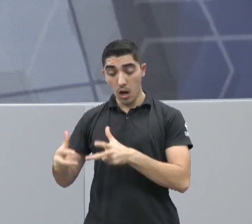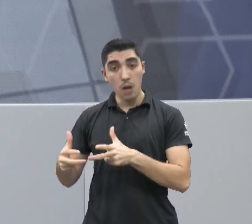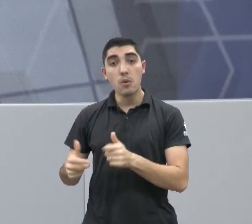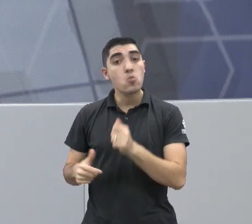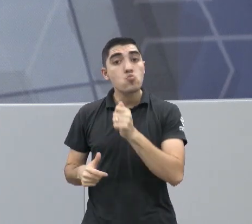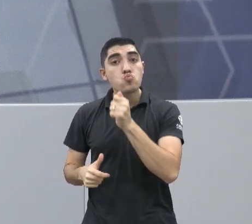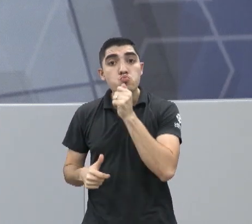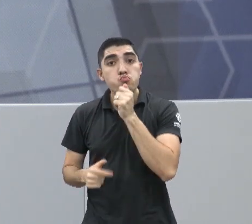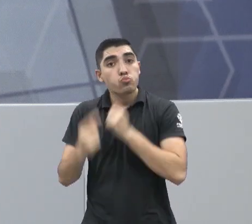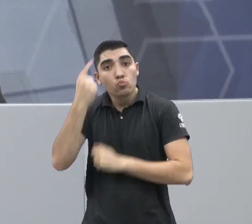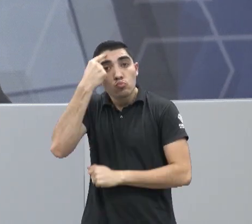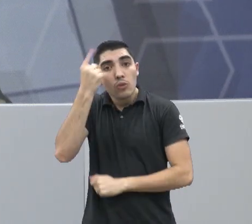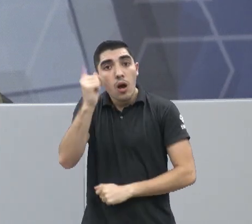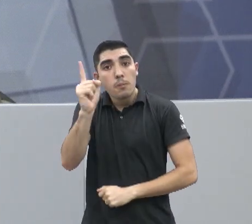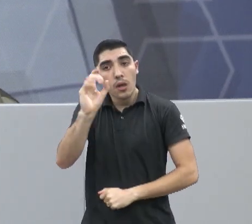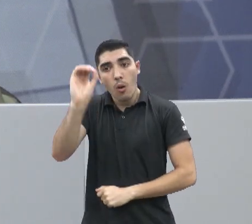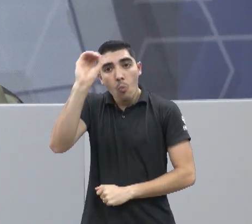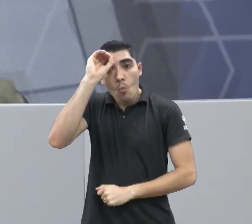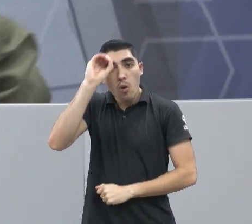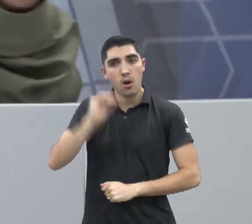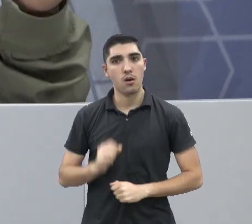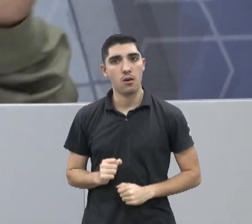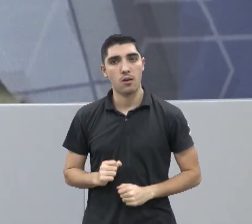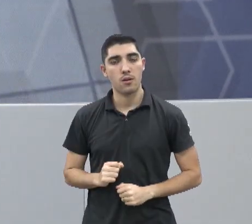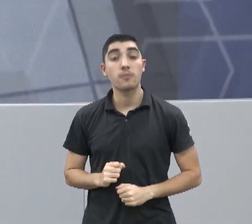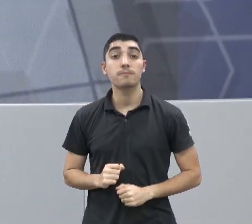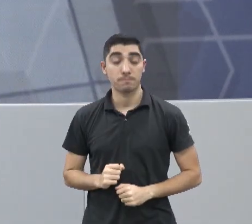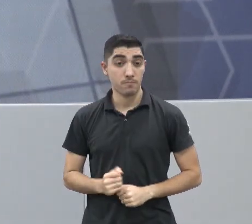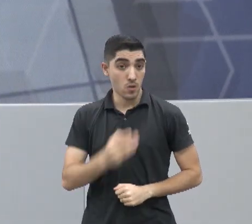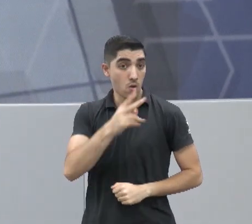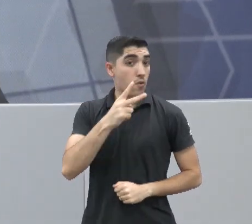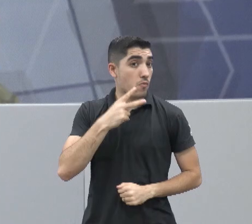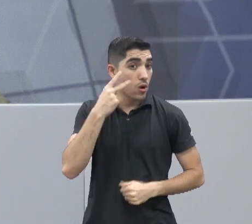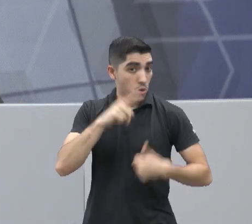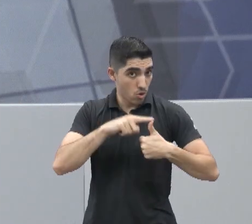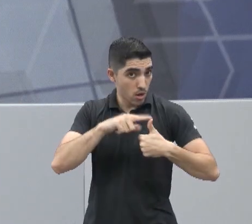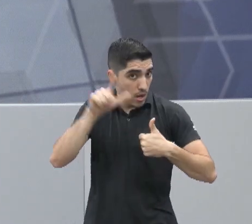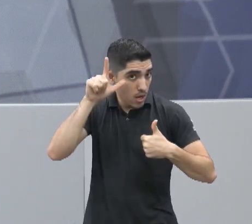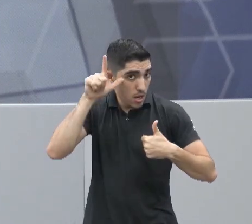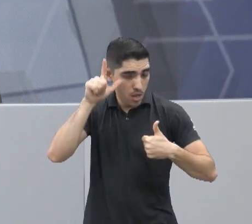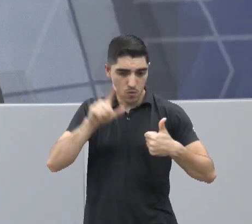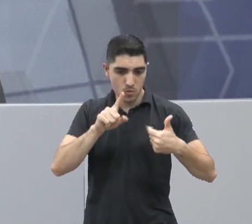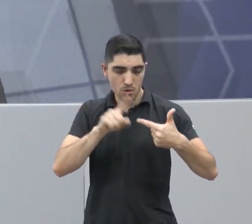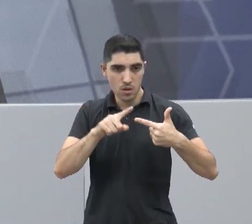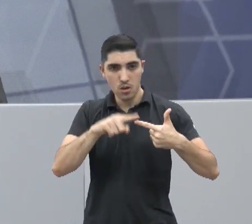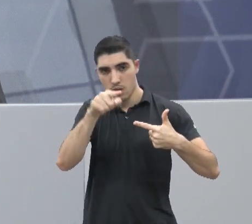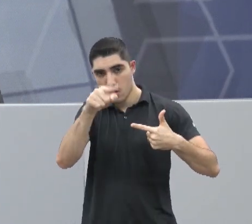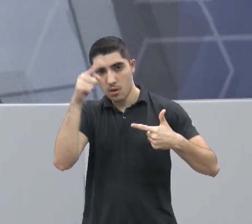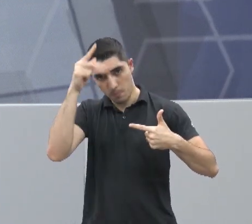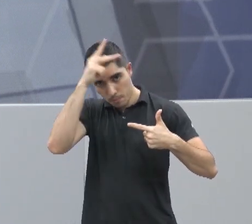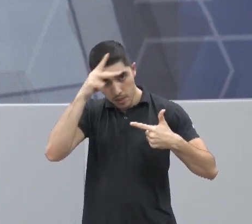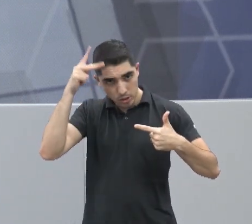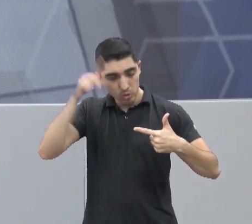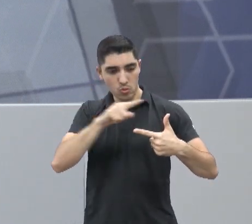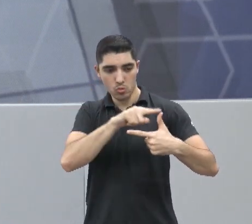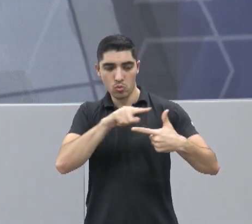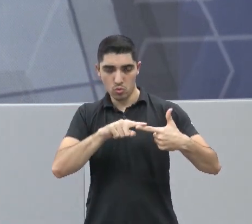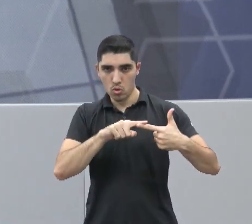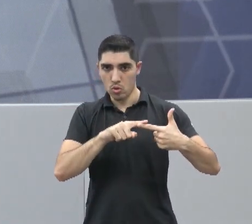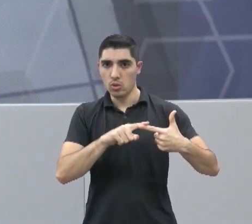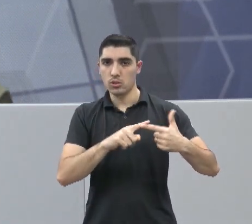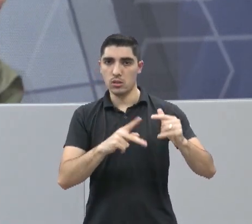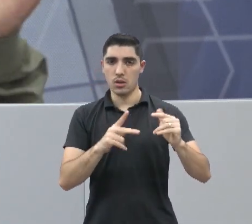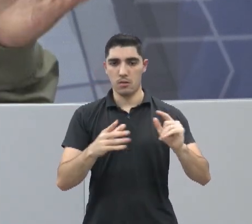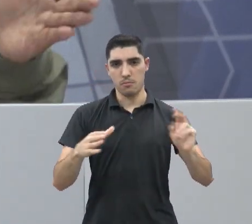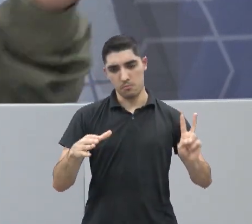Legislativo. Vereador Lino Bispo e o vereador Petit, pela Comissão de Planejamento Urbano e Transporte,